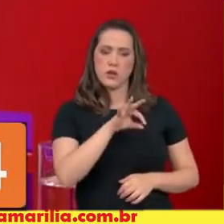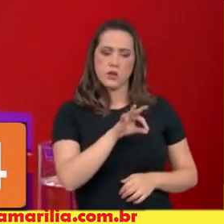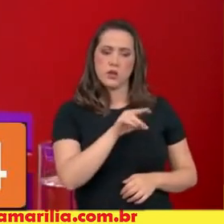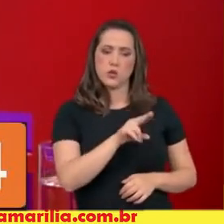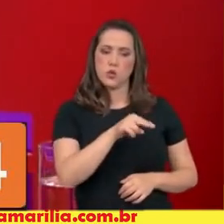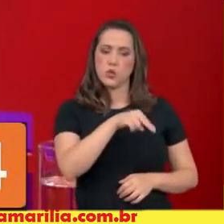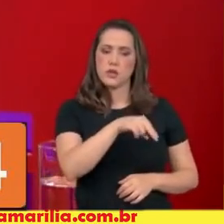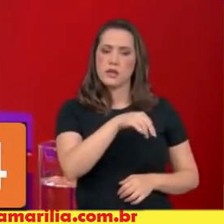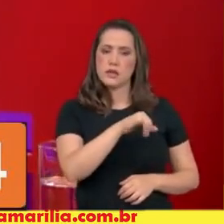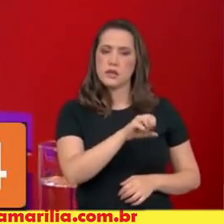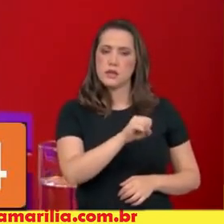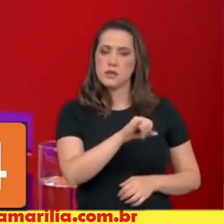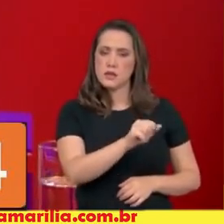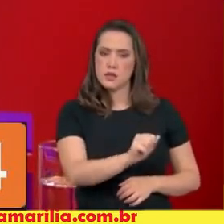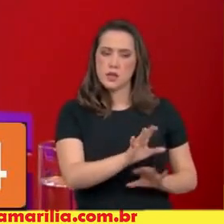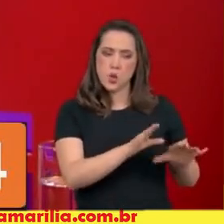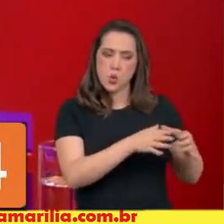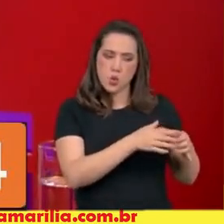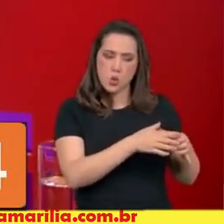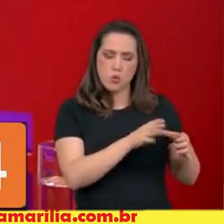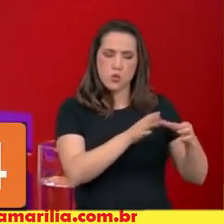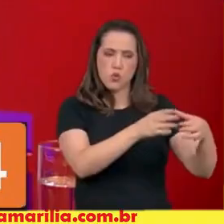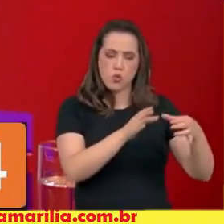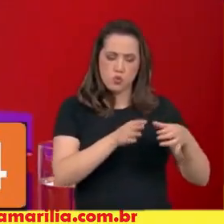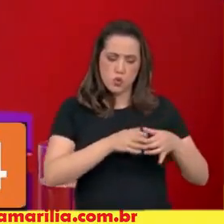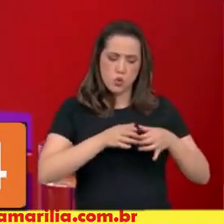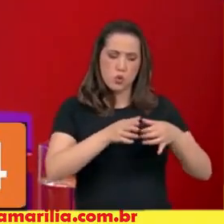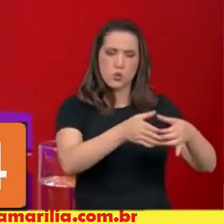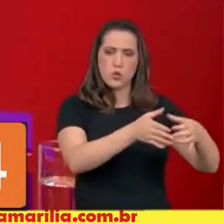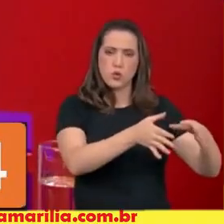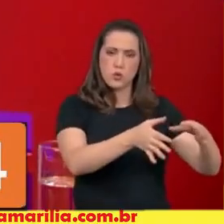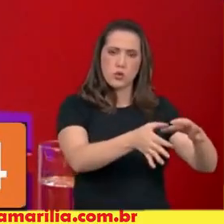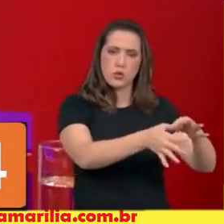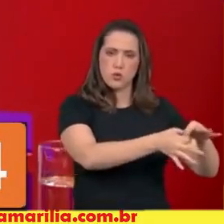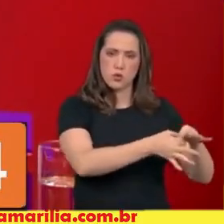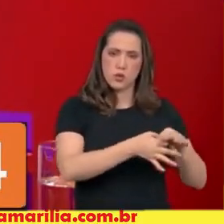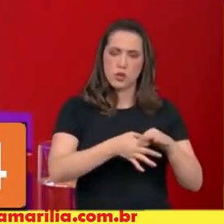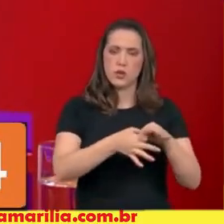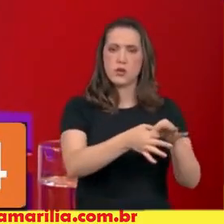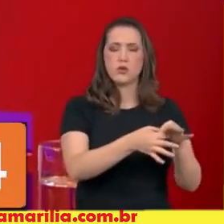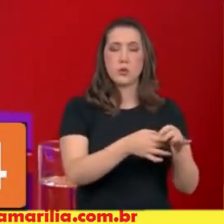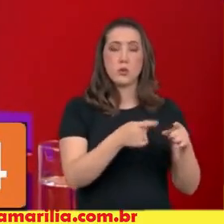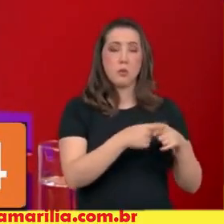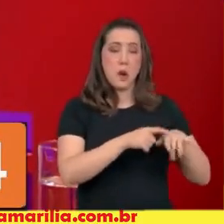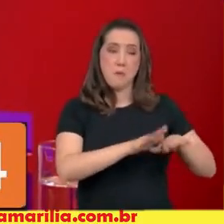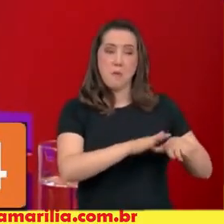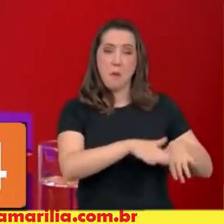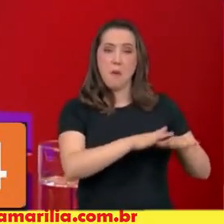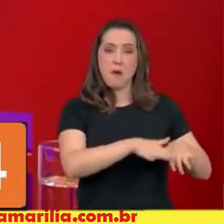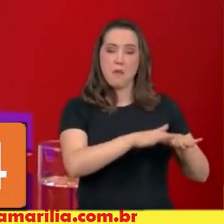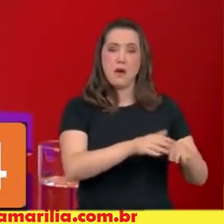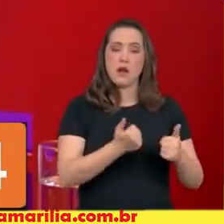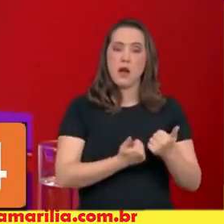que tinham formado laços organizacionais durante uma década protestando a favor da Palestina